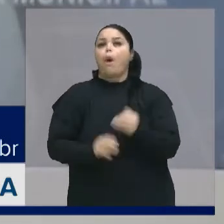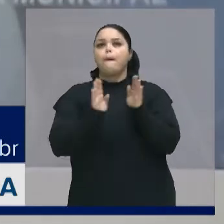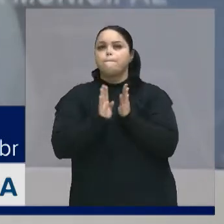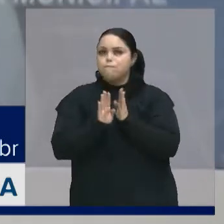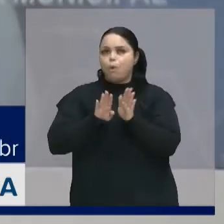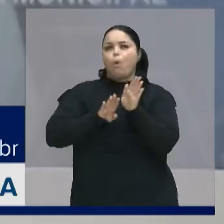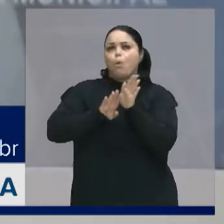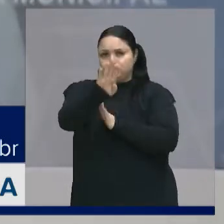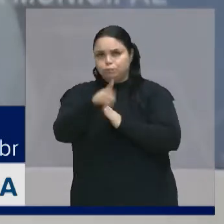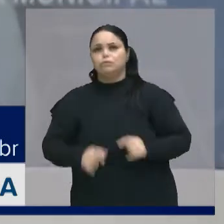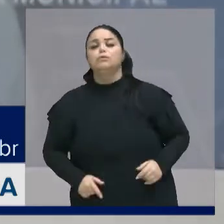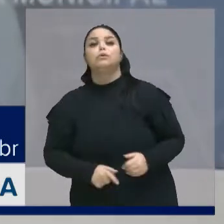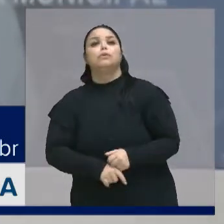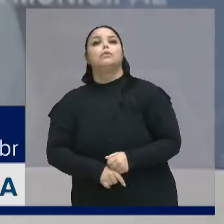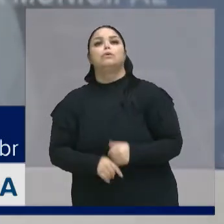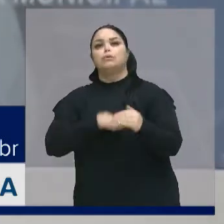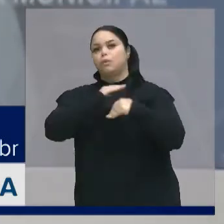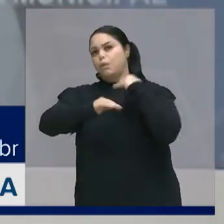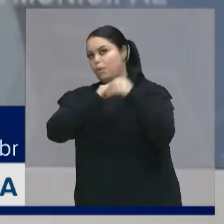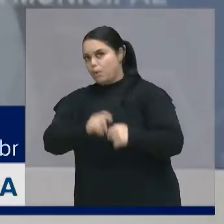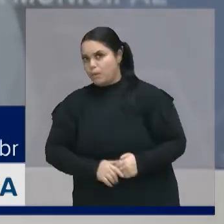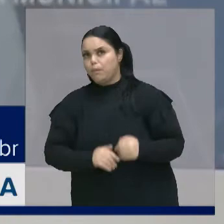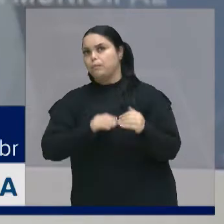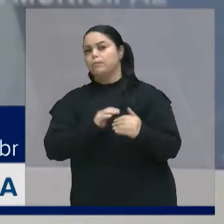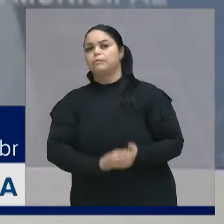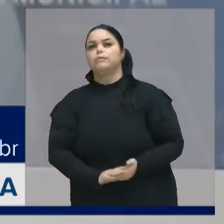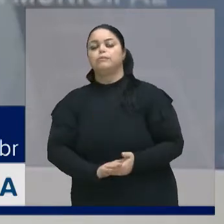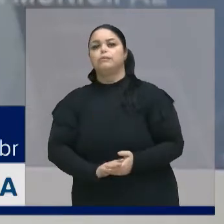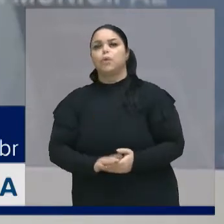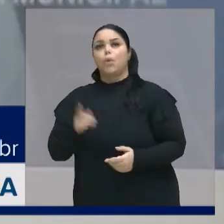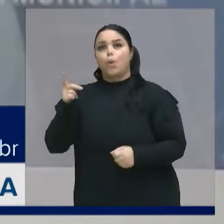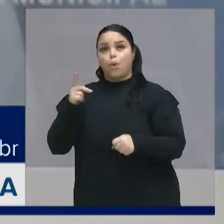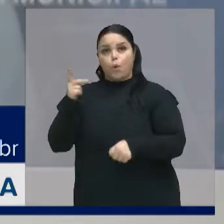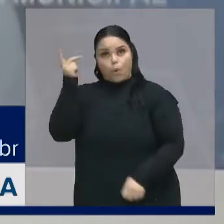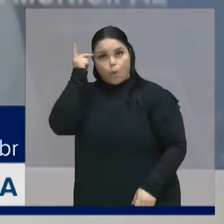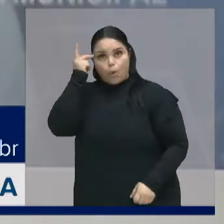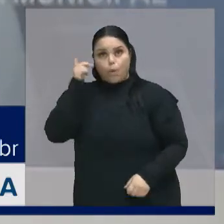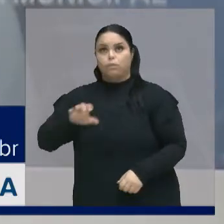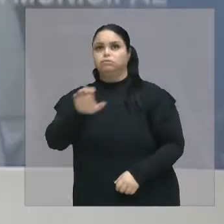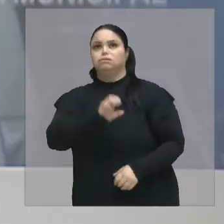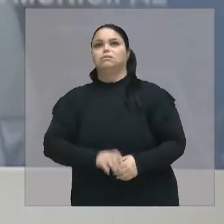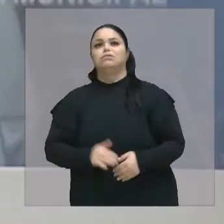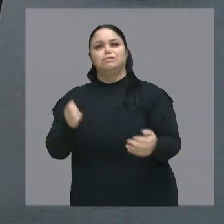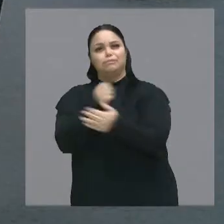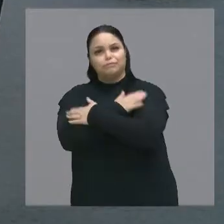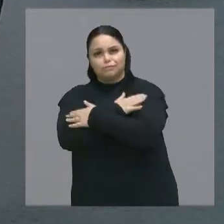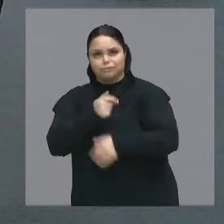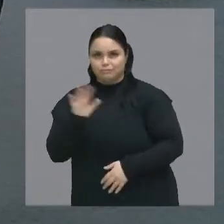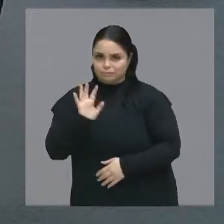nessa retomada do crescimento e do desenvolvimento do Estado de São Paulo. Um abraço, fique com Deus.